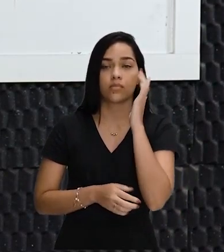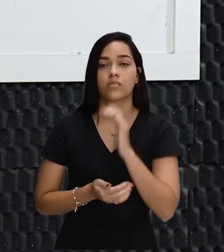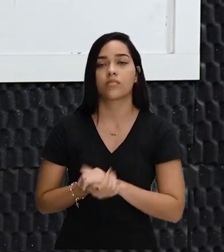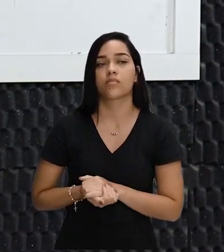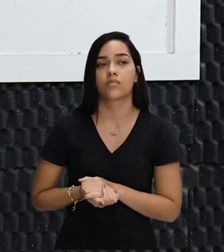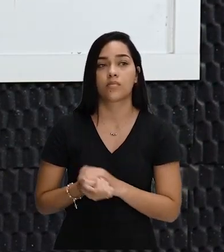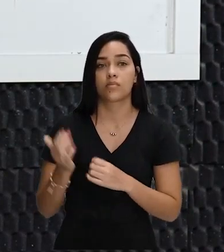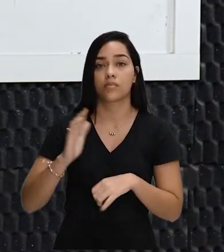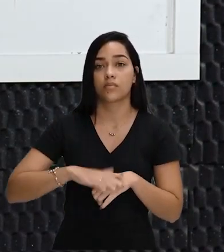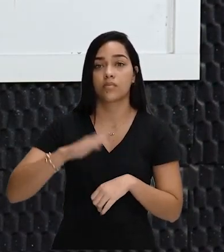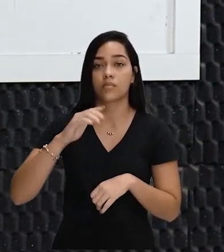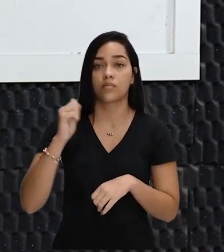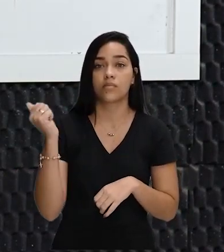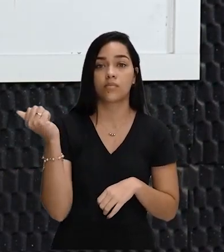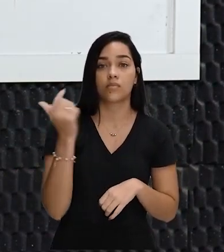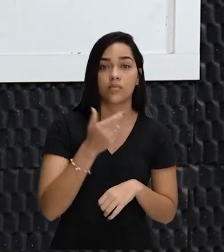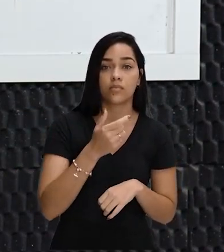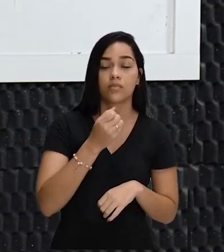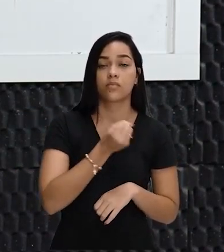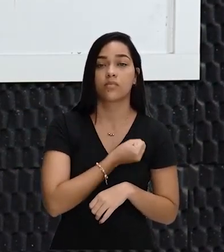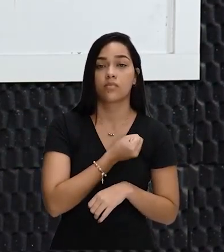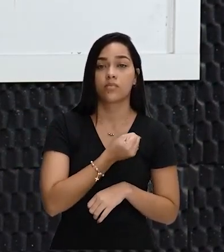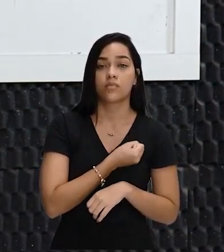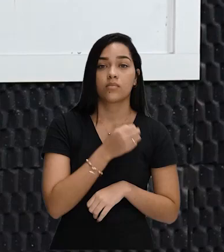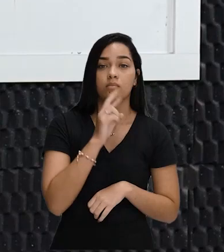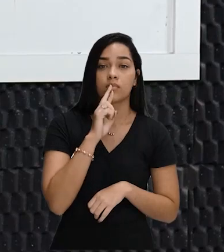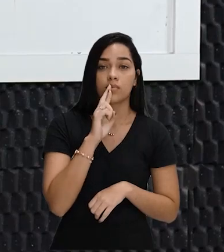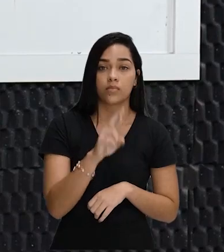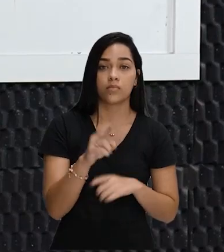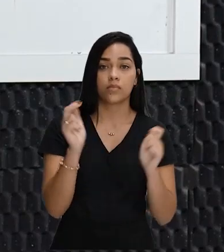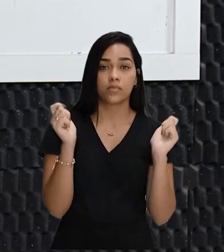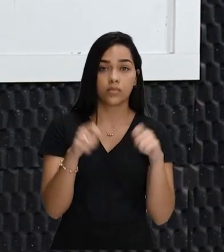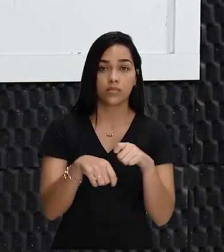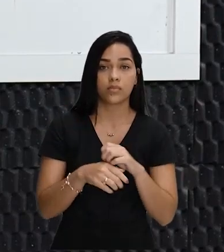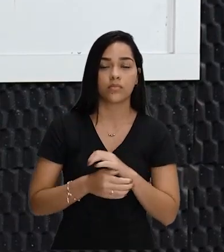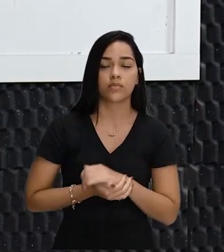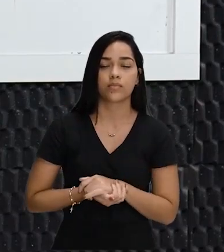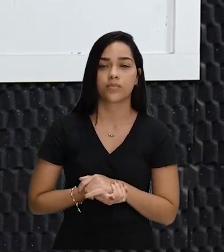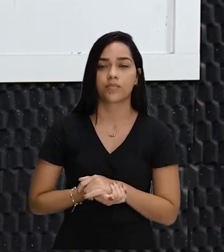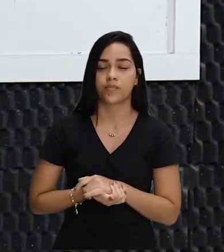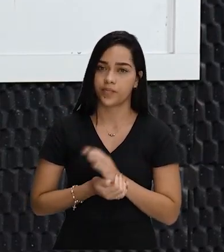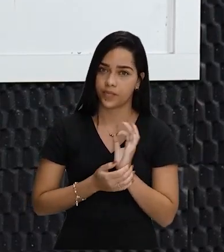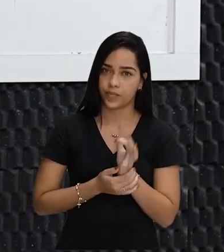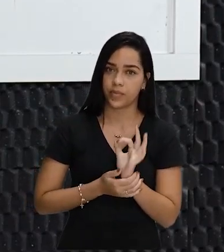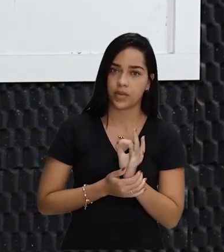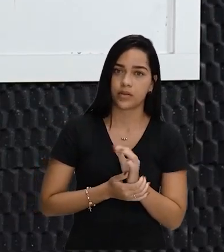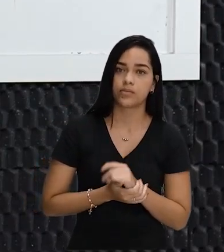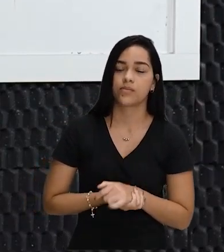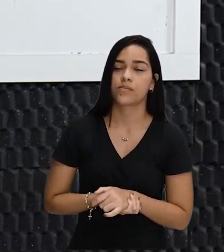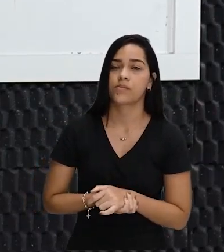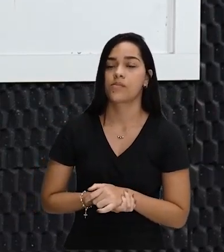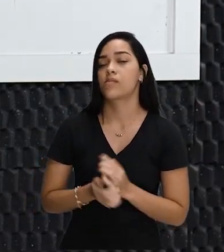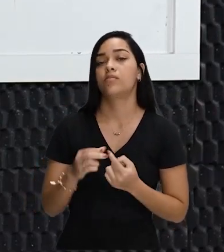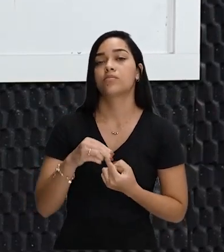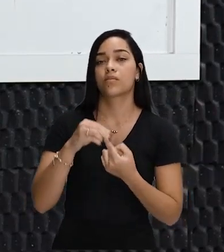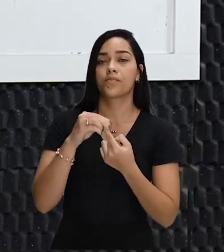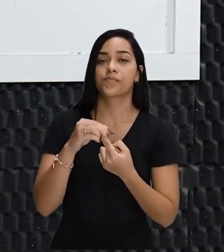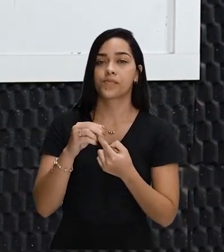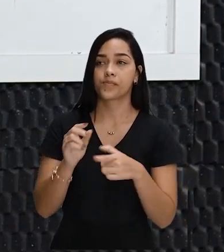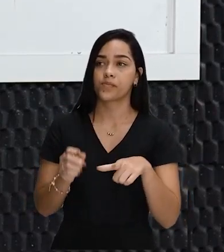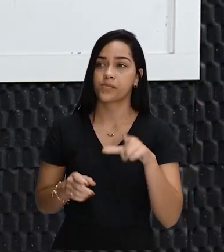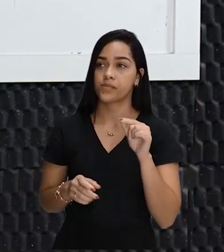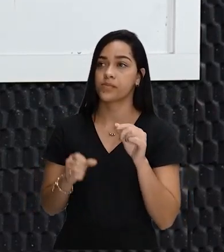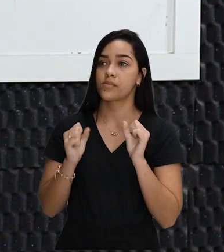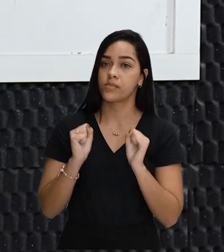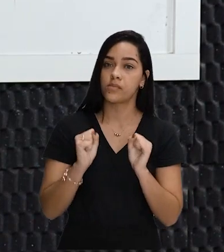ele é maior do número de respostas possíveis certo então a única opção ali